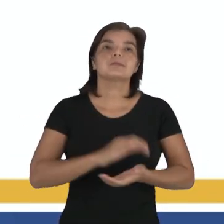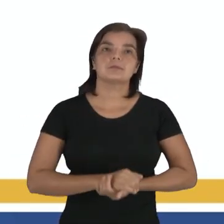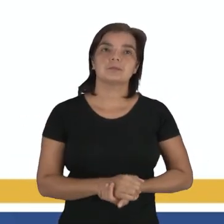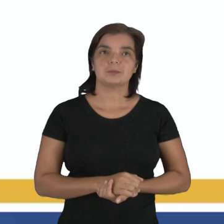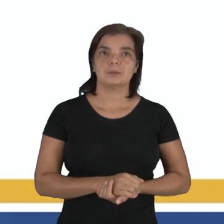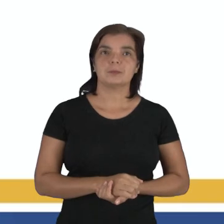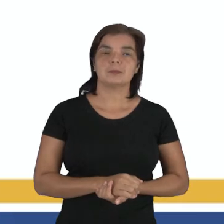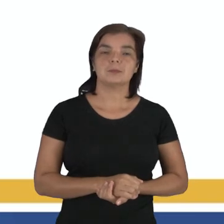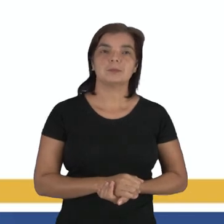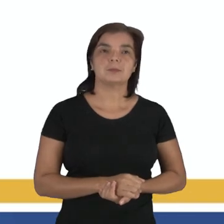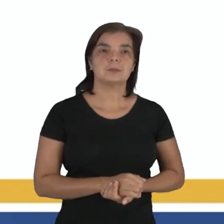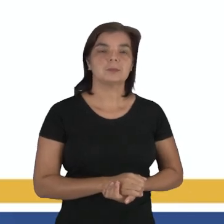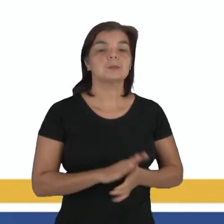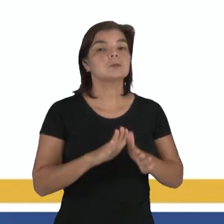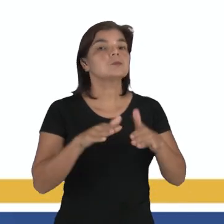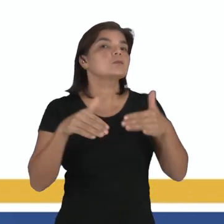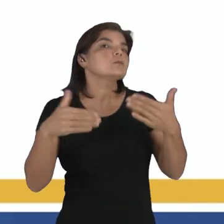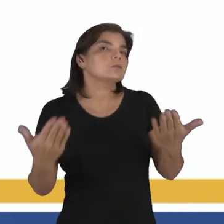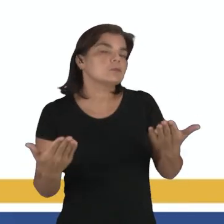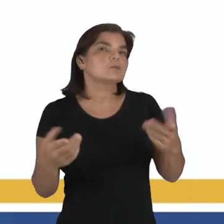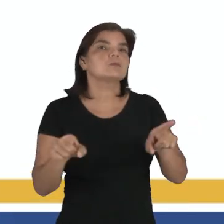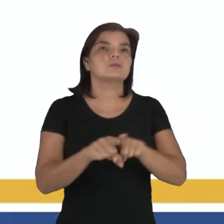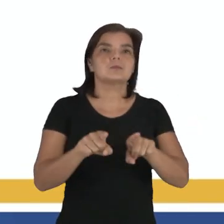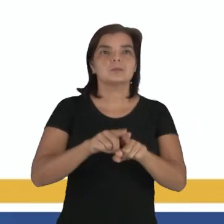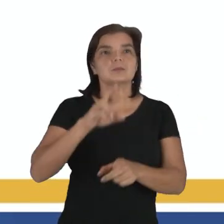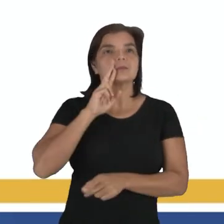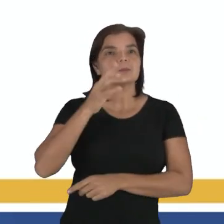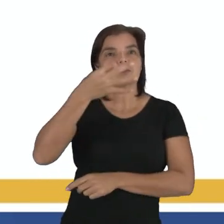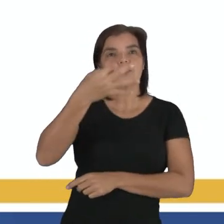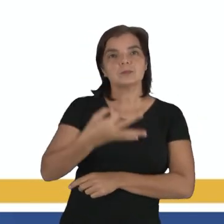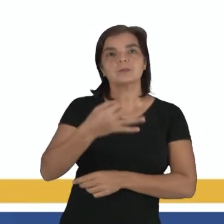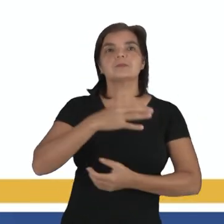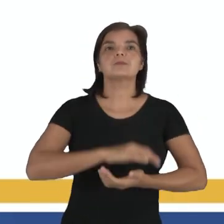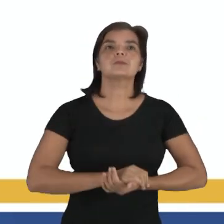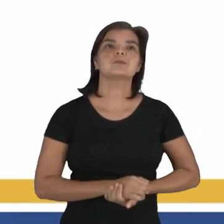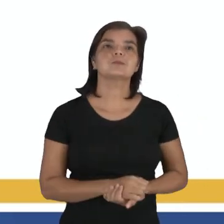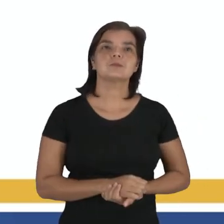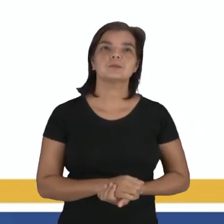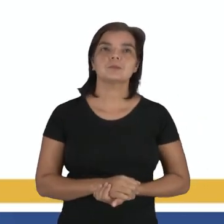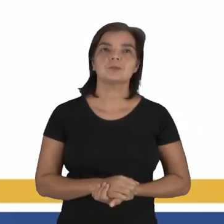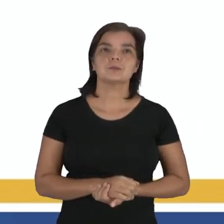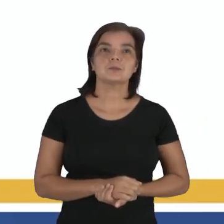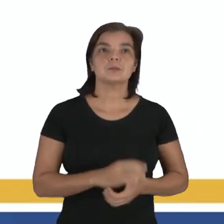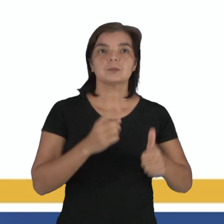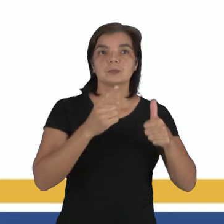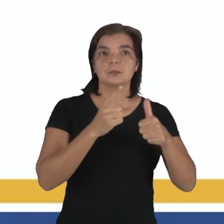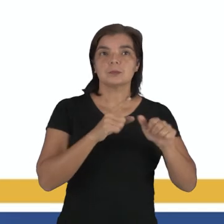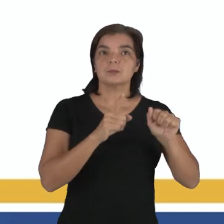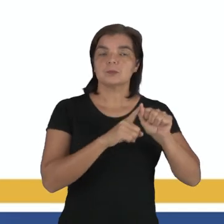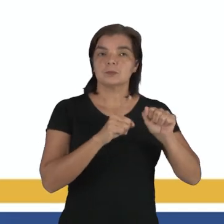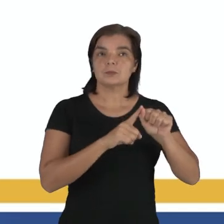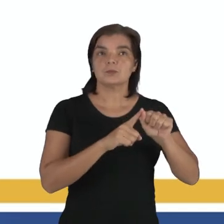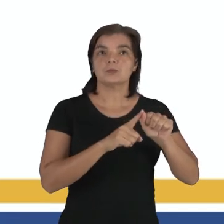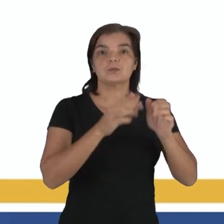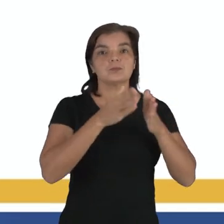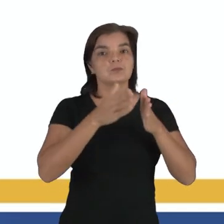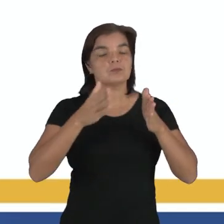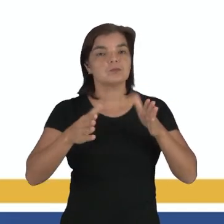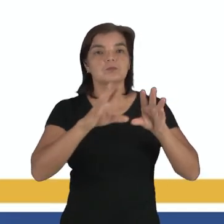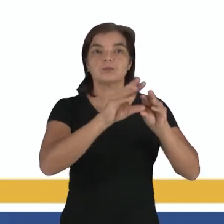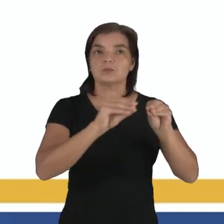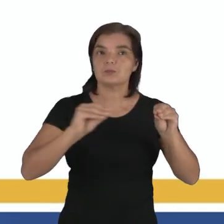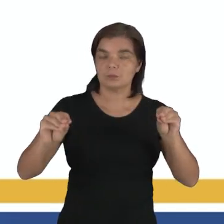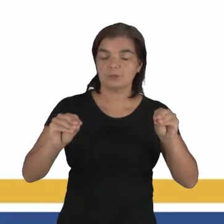qual ou quais dessas opções estão corretas. Então a primeira ele tem a ver com o processo